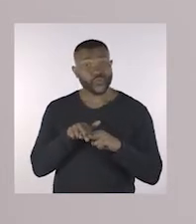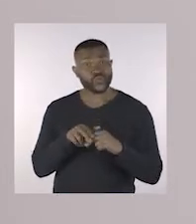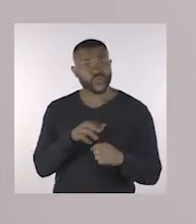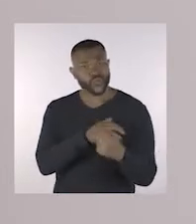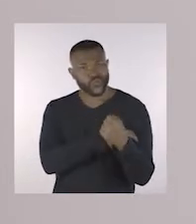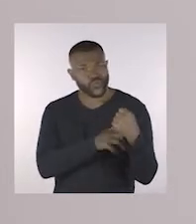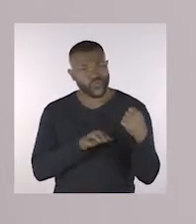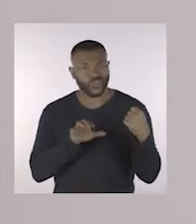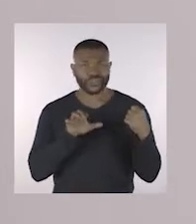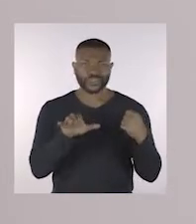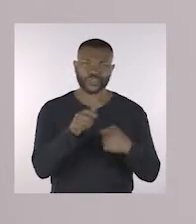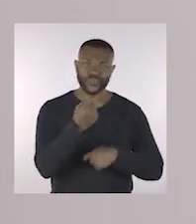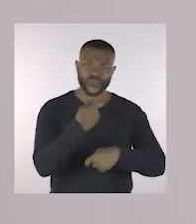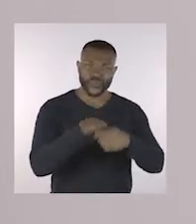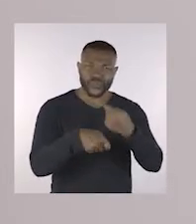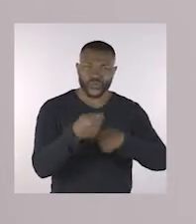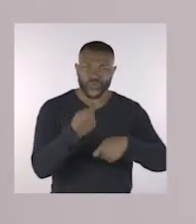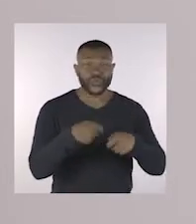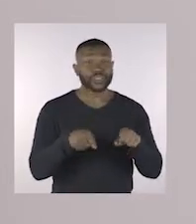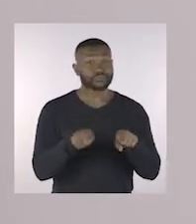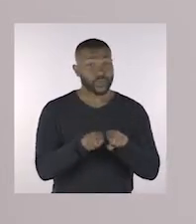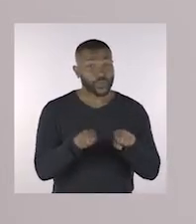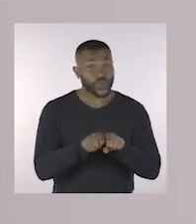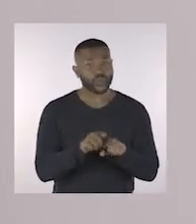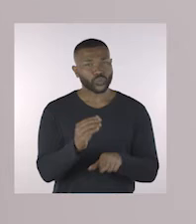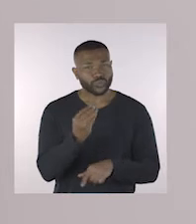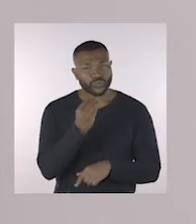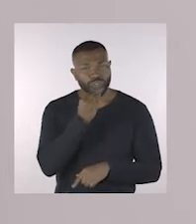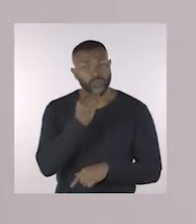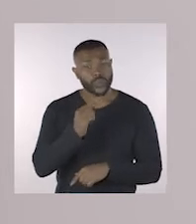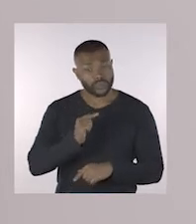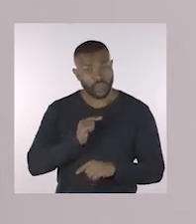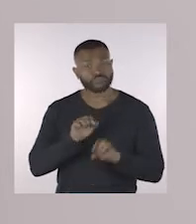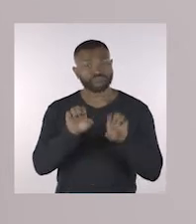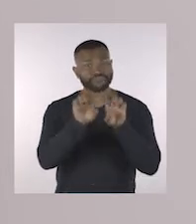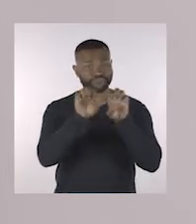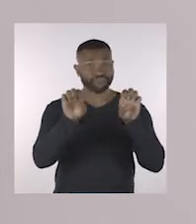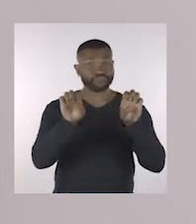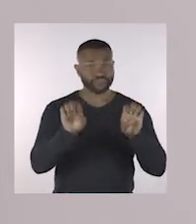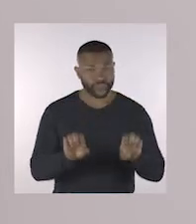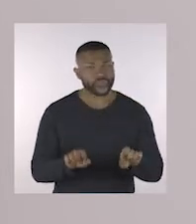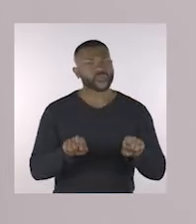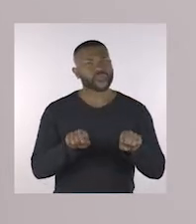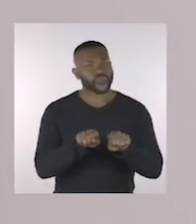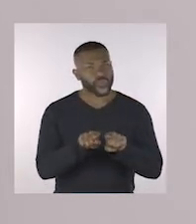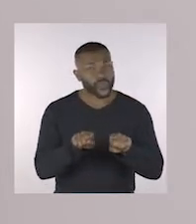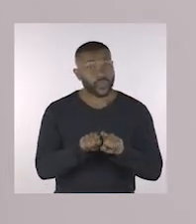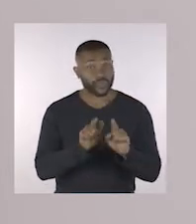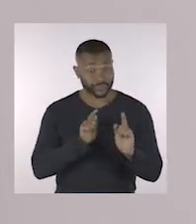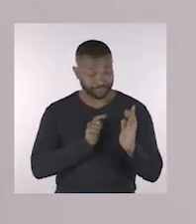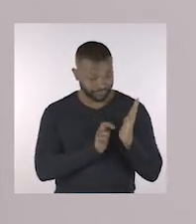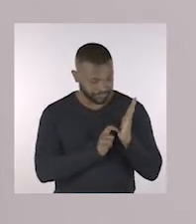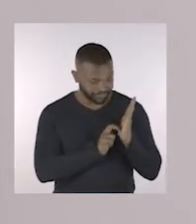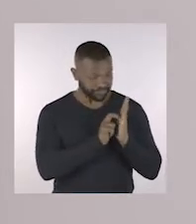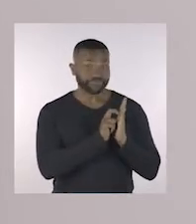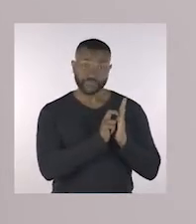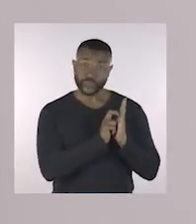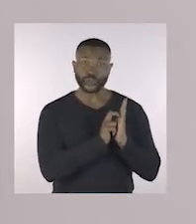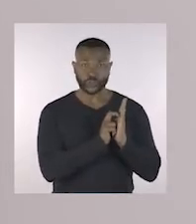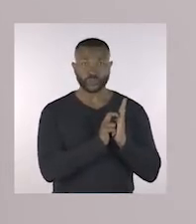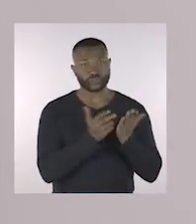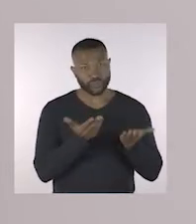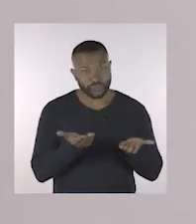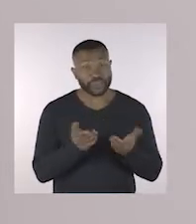condições pelo seu potencial econômico pelas condições que tem de infraestrutura pela arrecadação